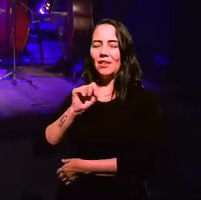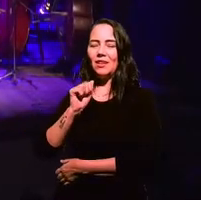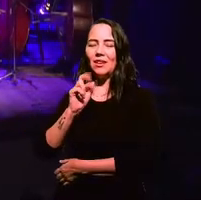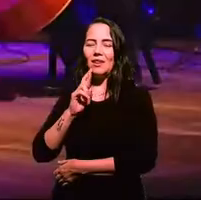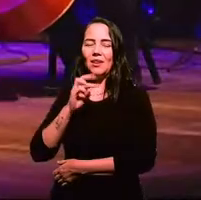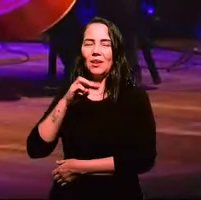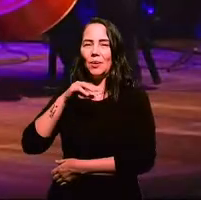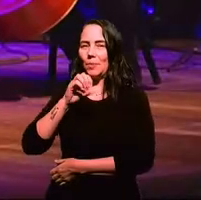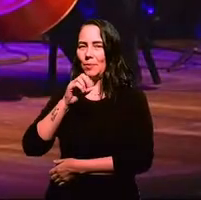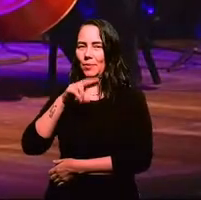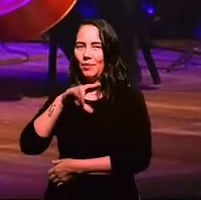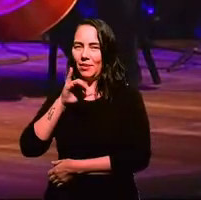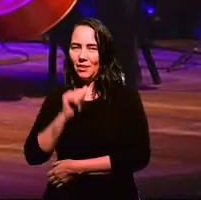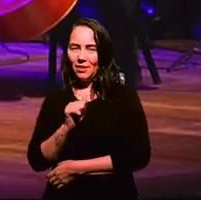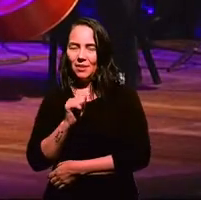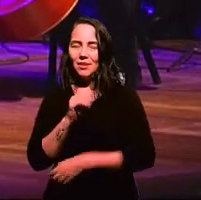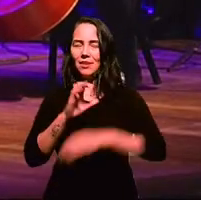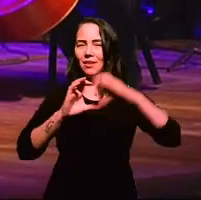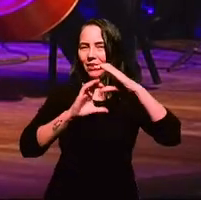SCAR.